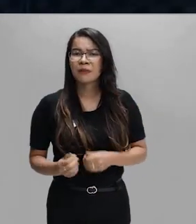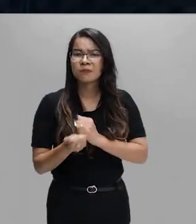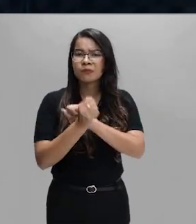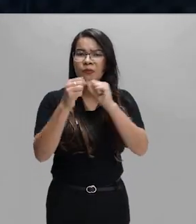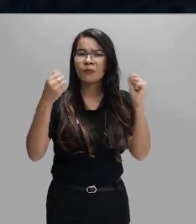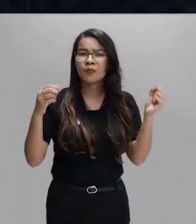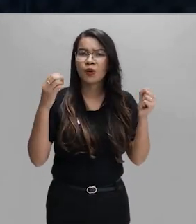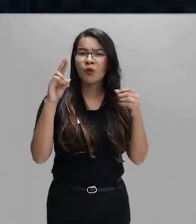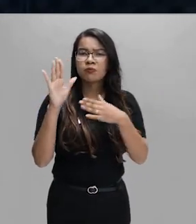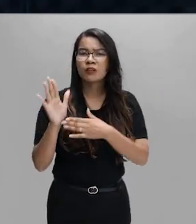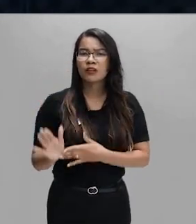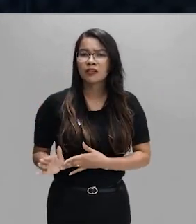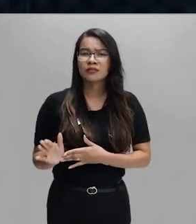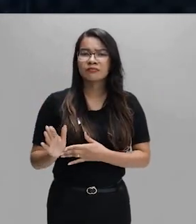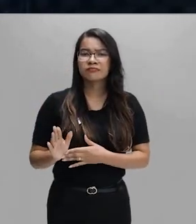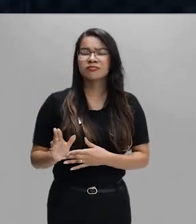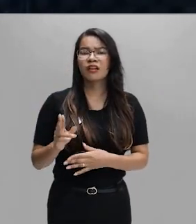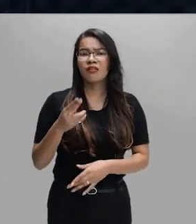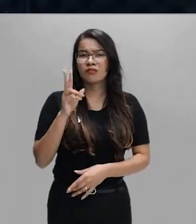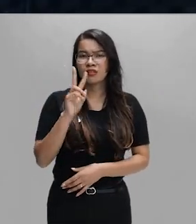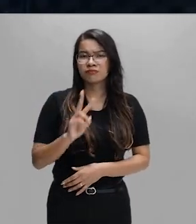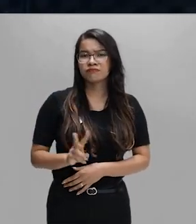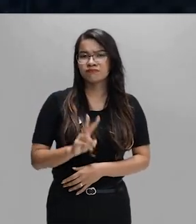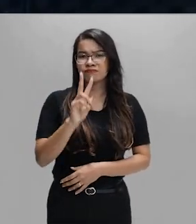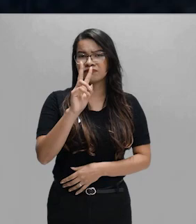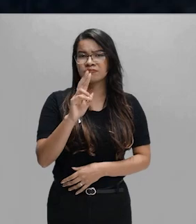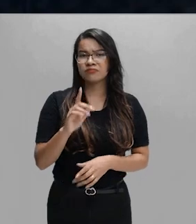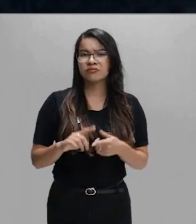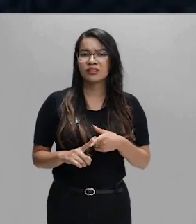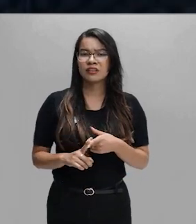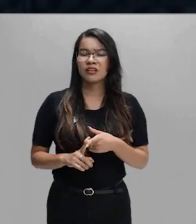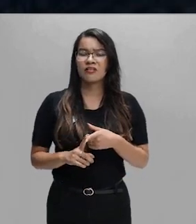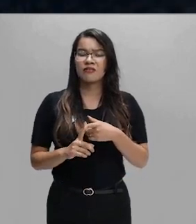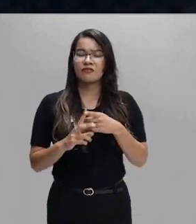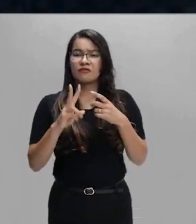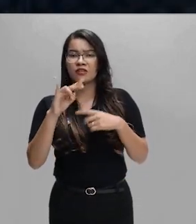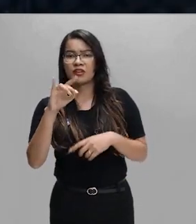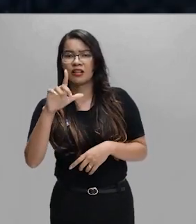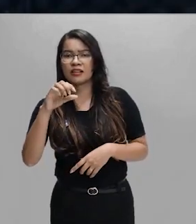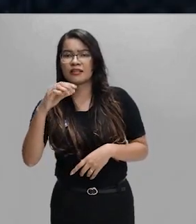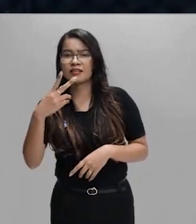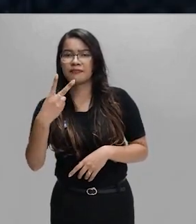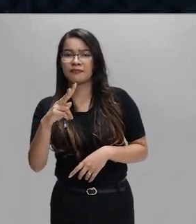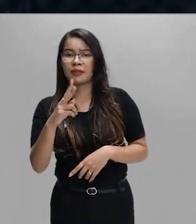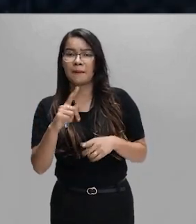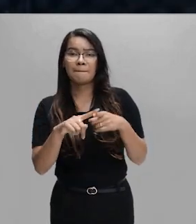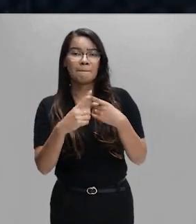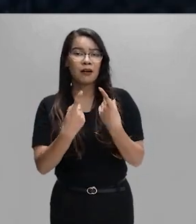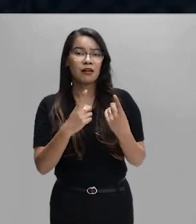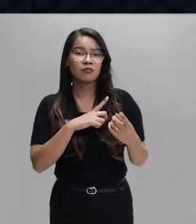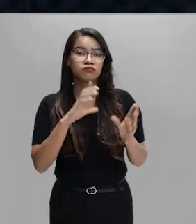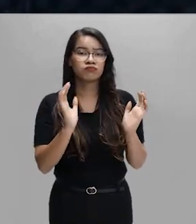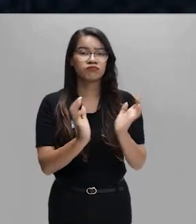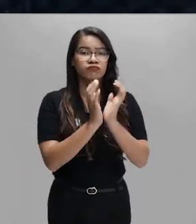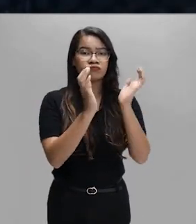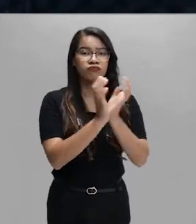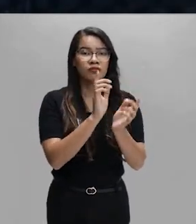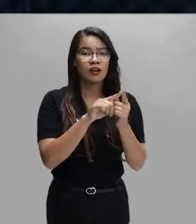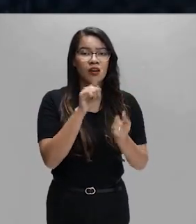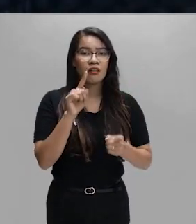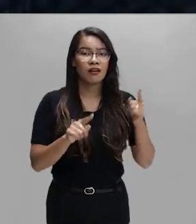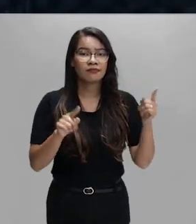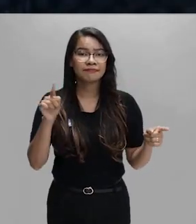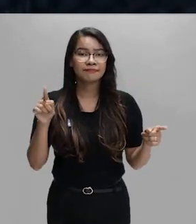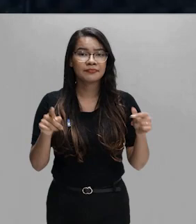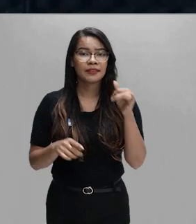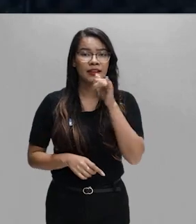a perpetuação da violência. Mas existe um conjunto muito variado de fatores, que são, por